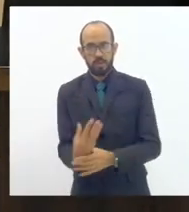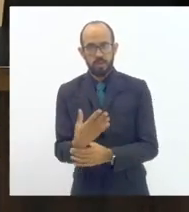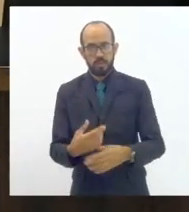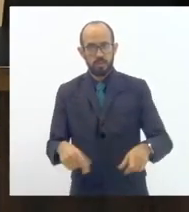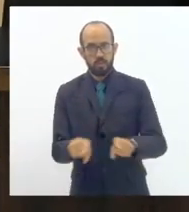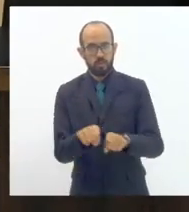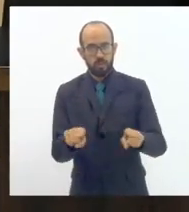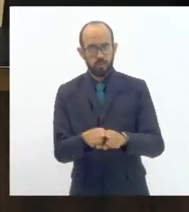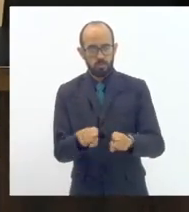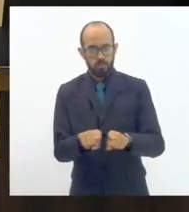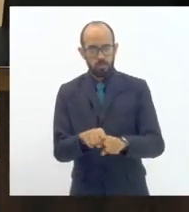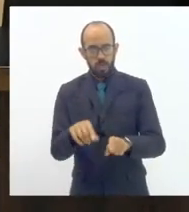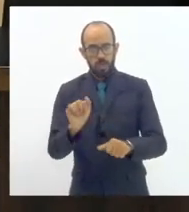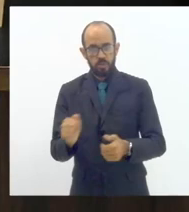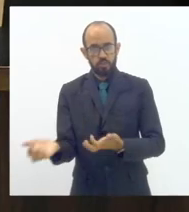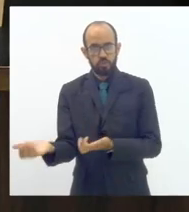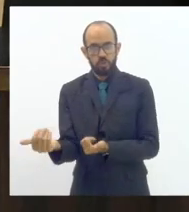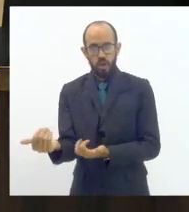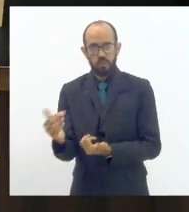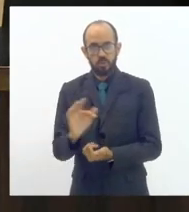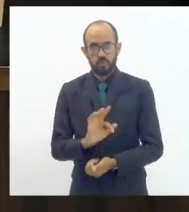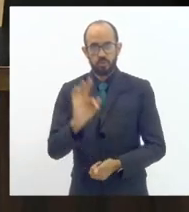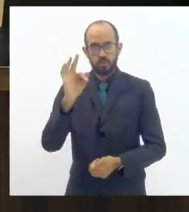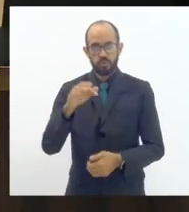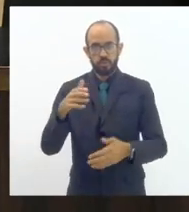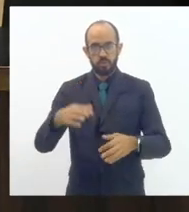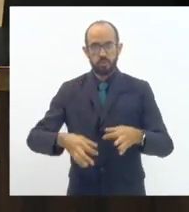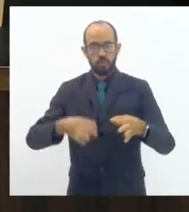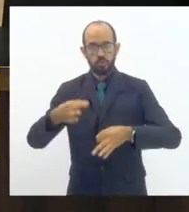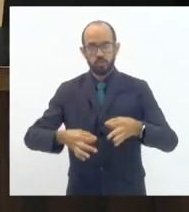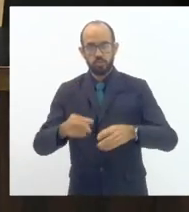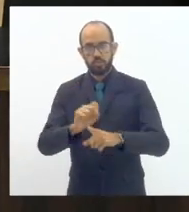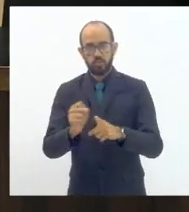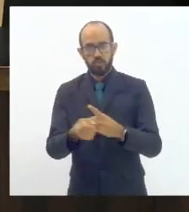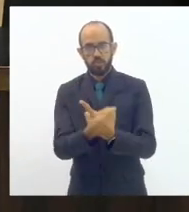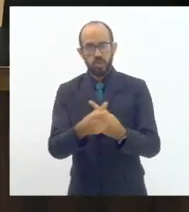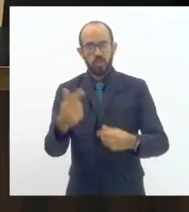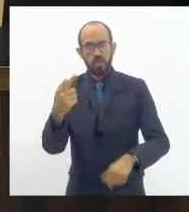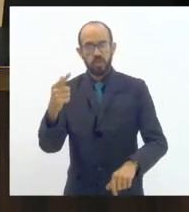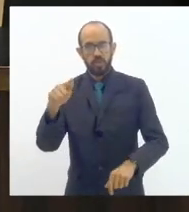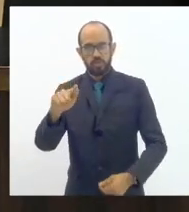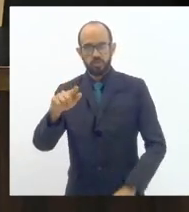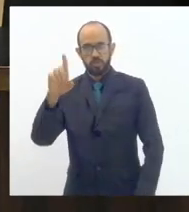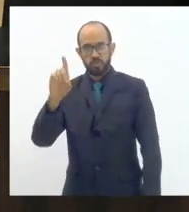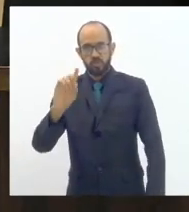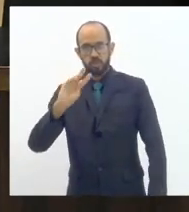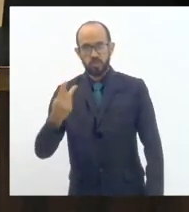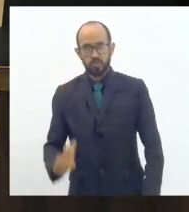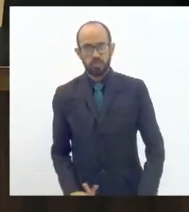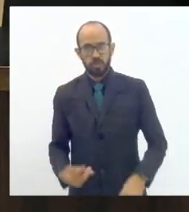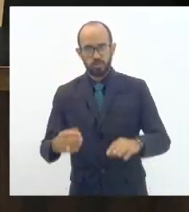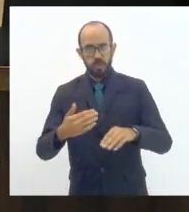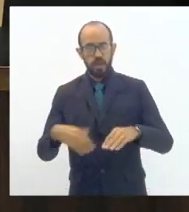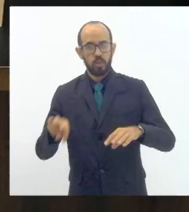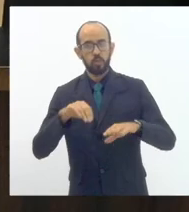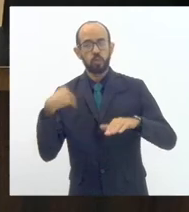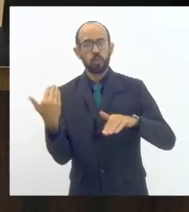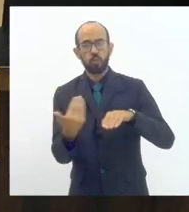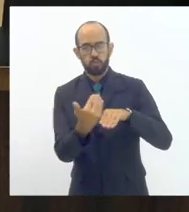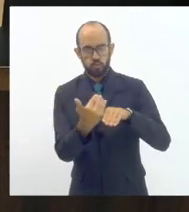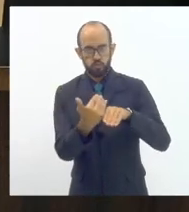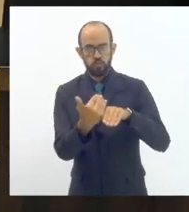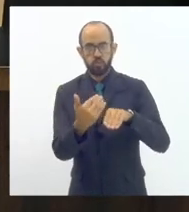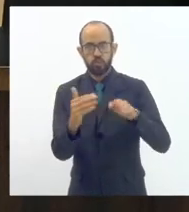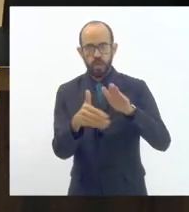da juventude, de um futuro com mais justiça social e garantia de direitos humanos para todos e todas. Então, chamo aqui